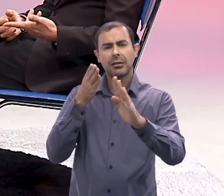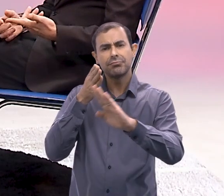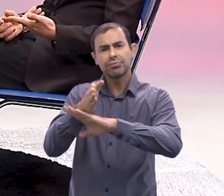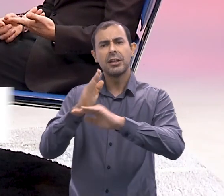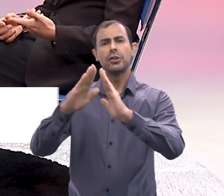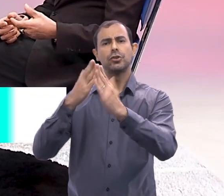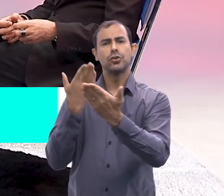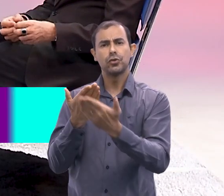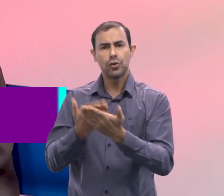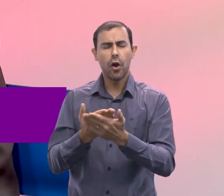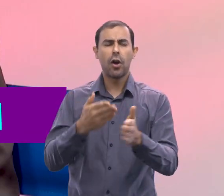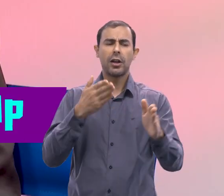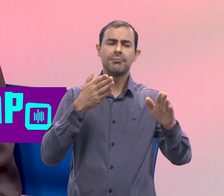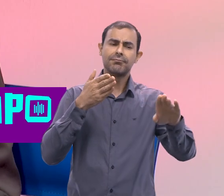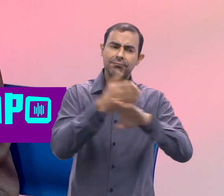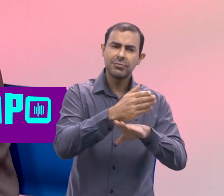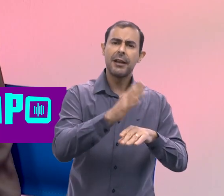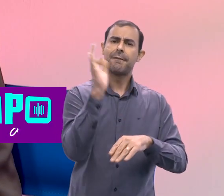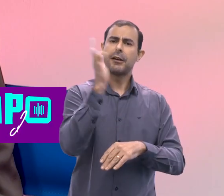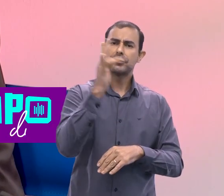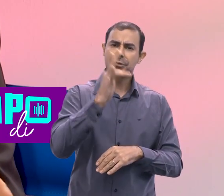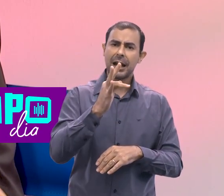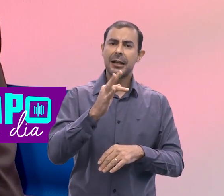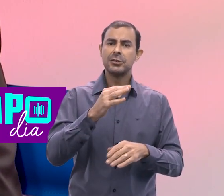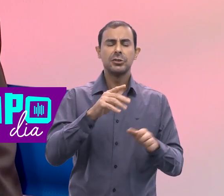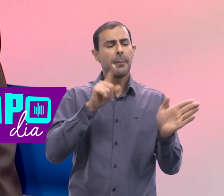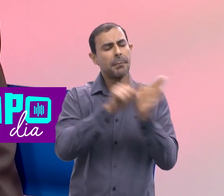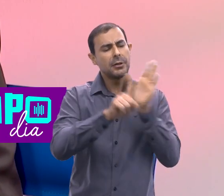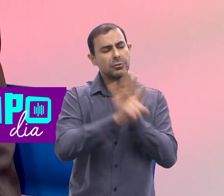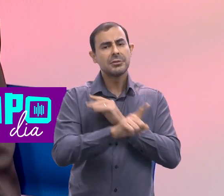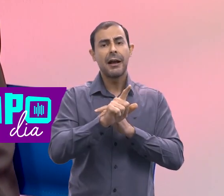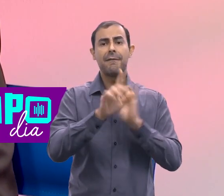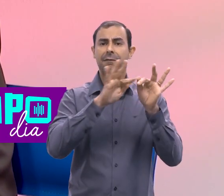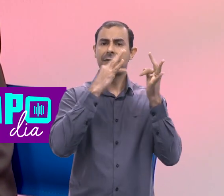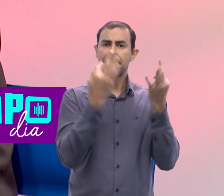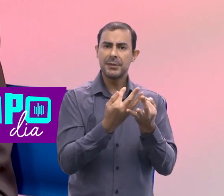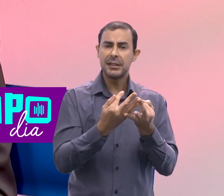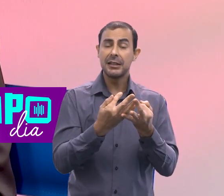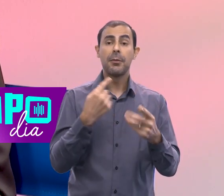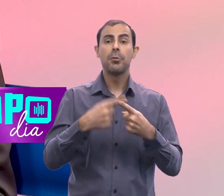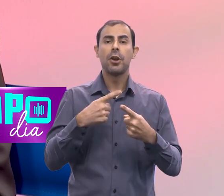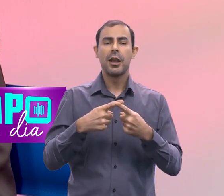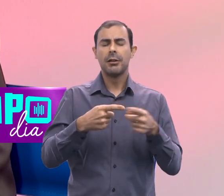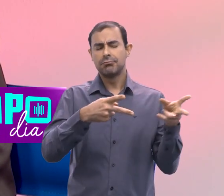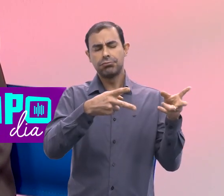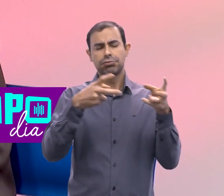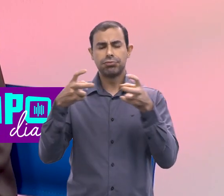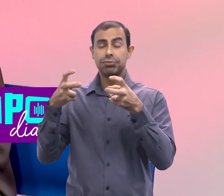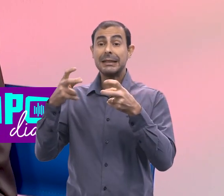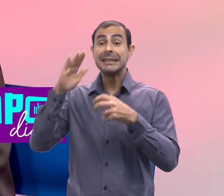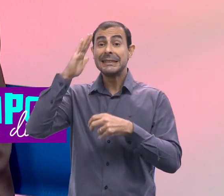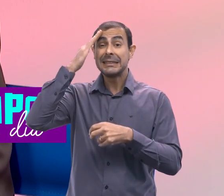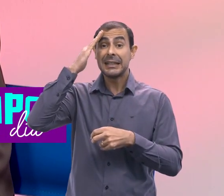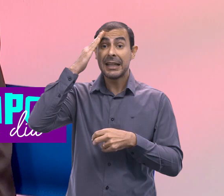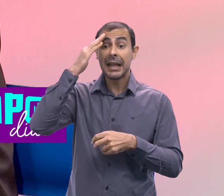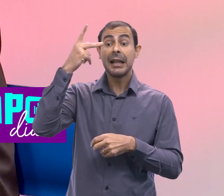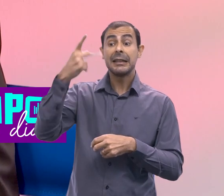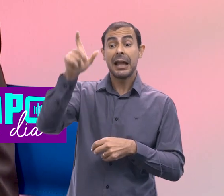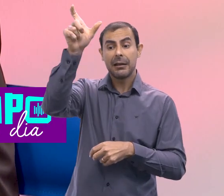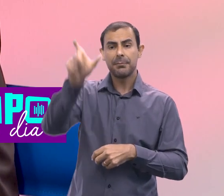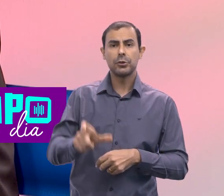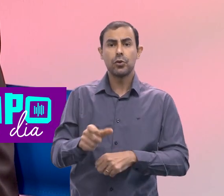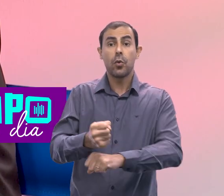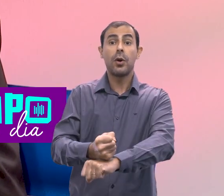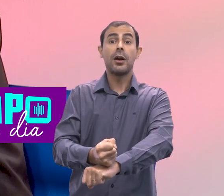nas escolas, faculdade, termos contato com amigos próximos, familiares, para entender como que estava a questão emocional